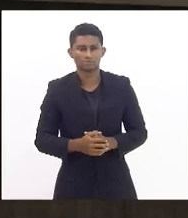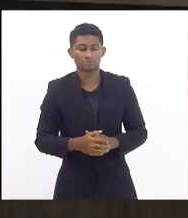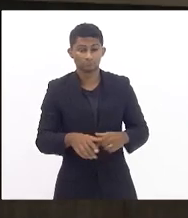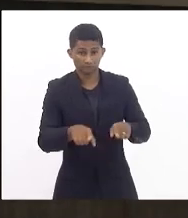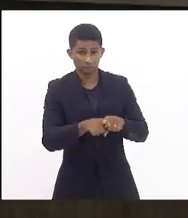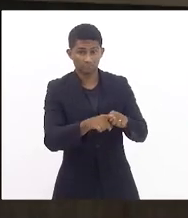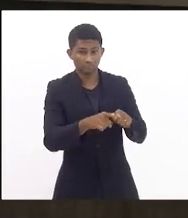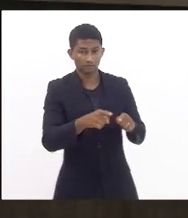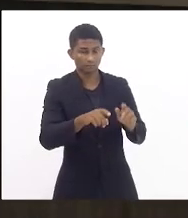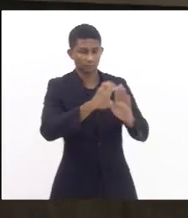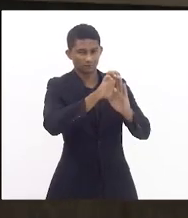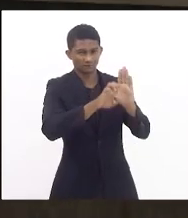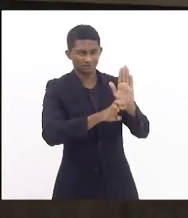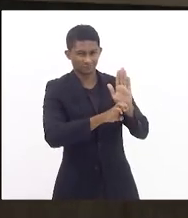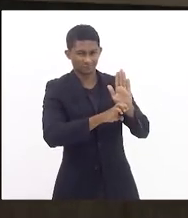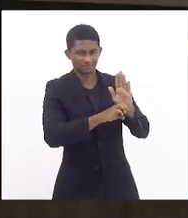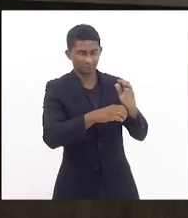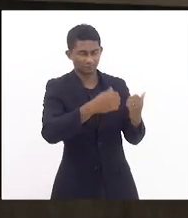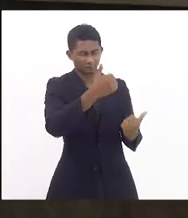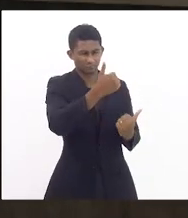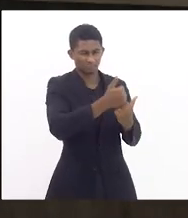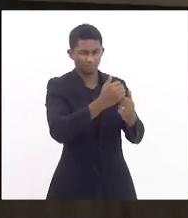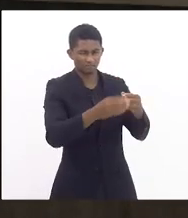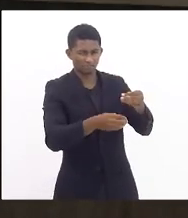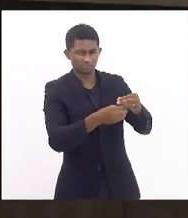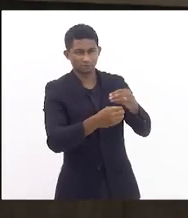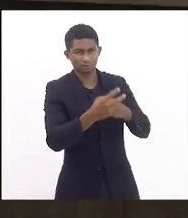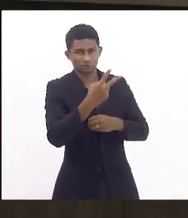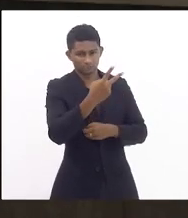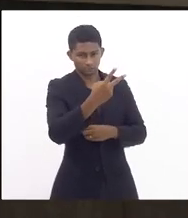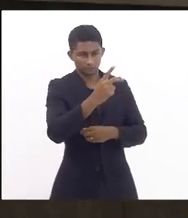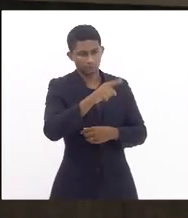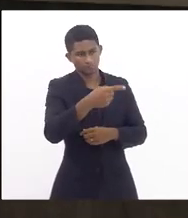Favorável com subemenda aglutinativa às emendas 2 e 6.